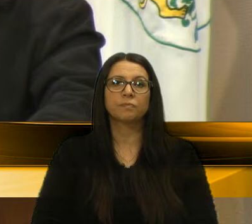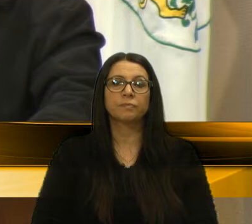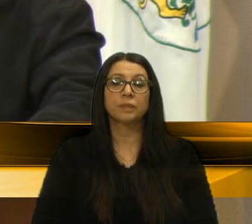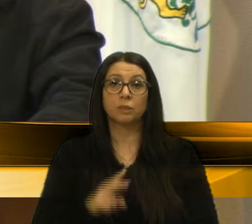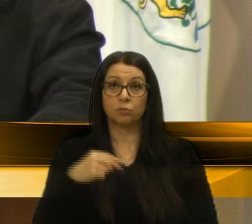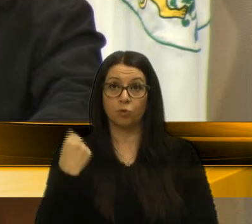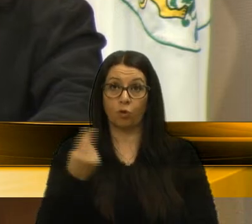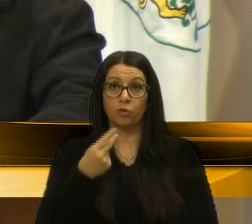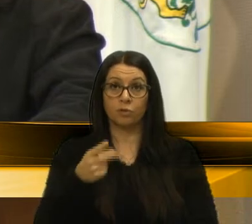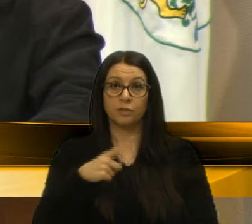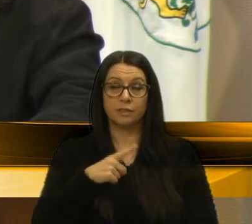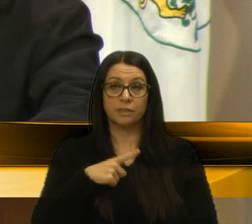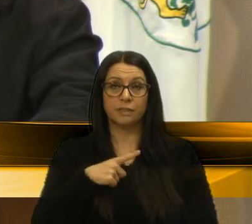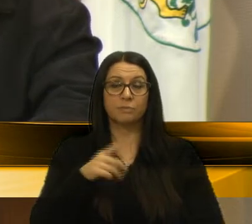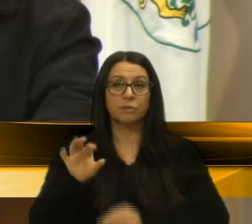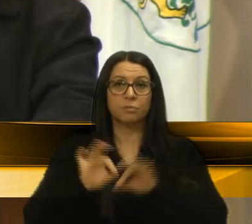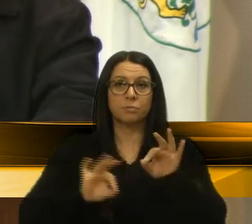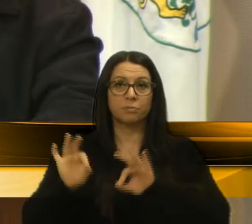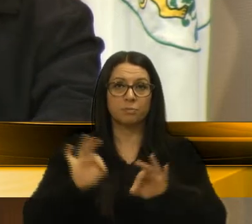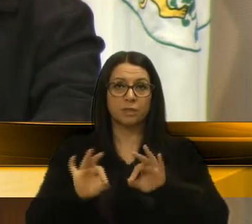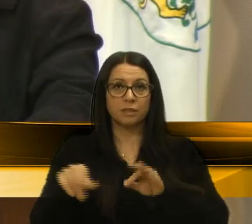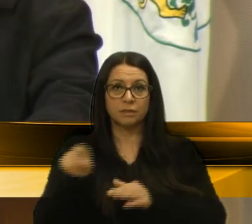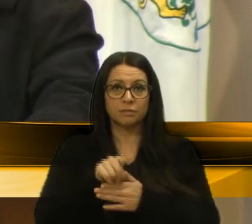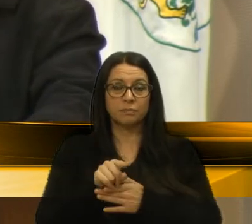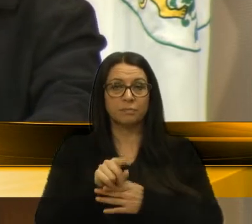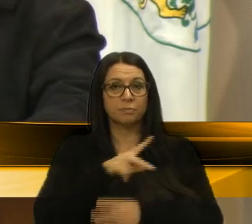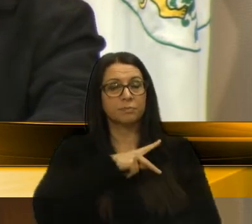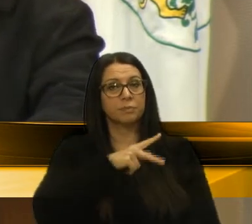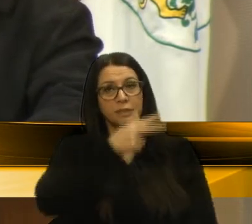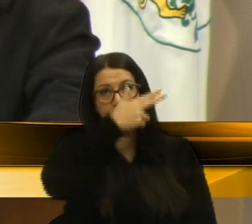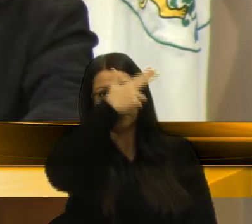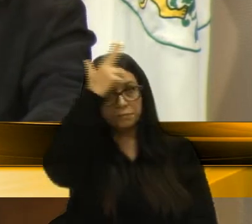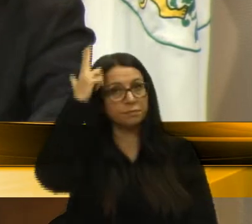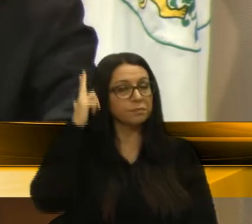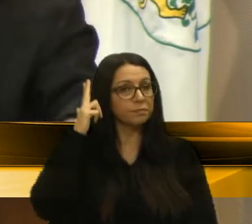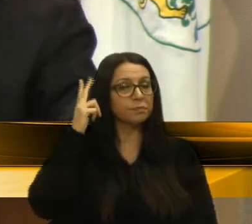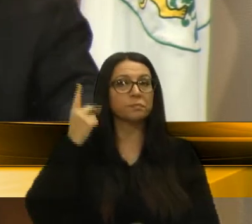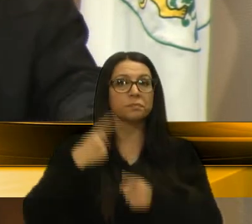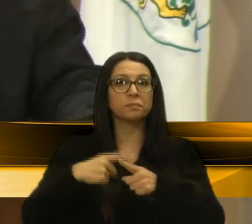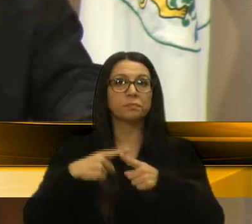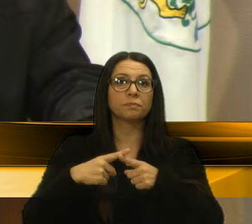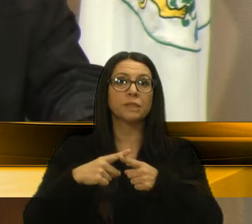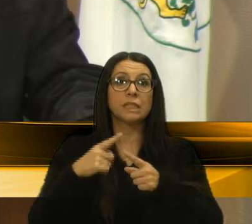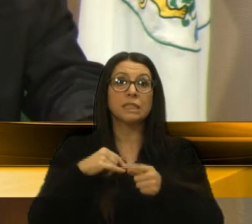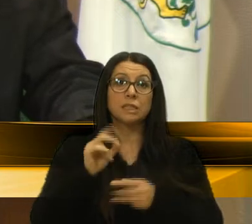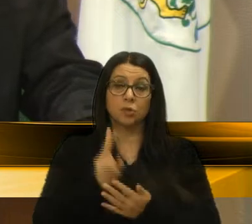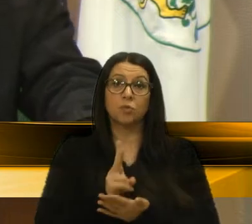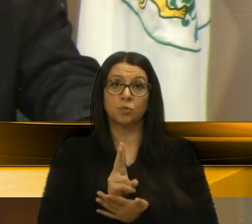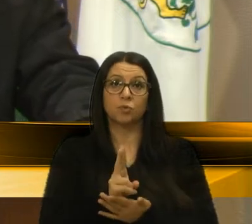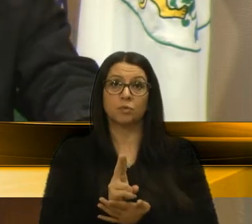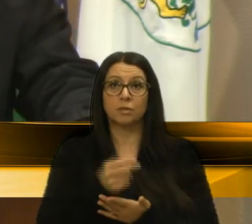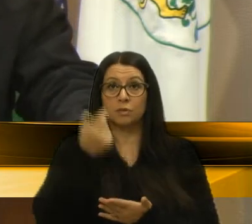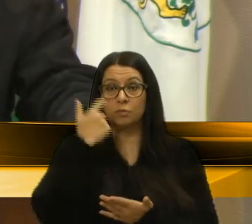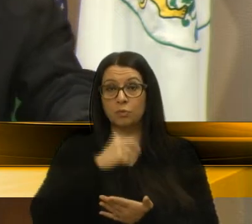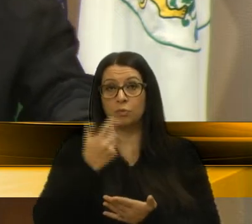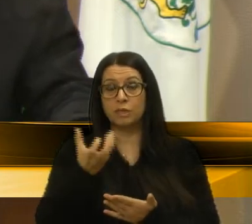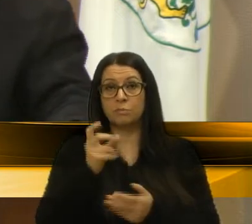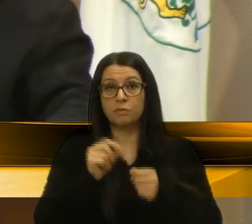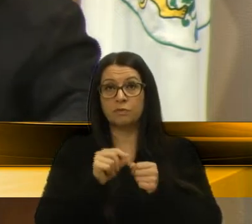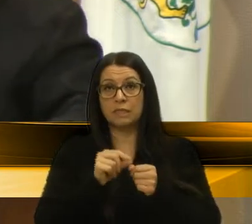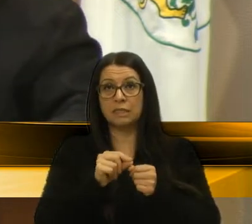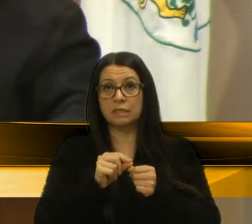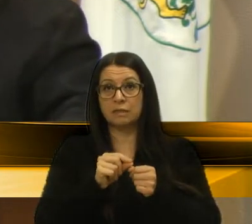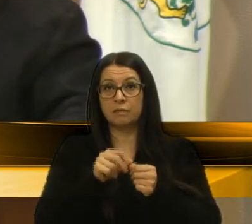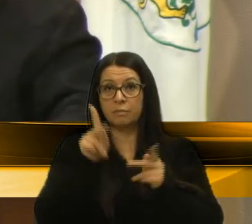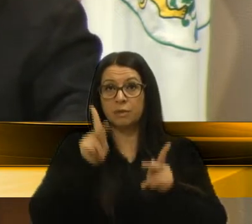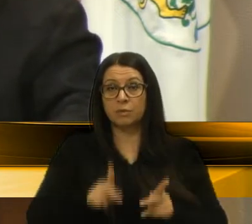nós temos que nos preparando, presidente Cassina, porque se mantida, e acho que o que queremos fazer com o pessoal